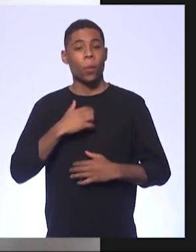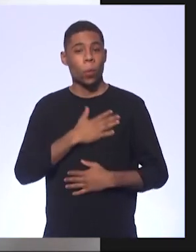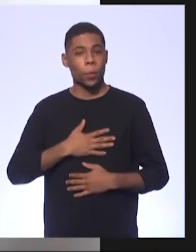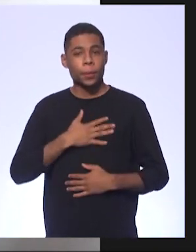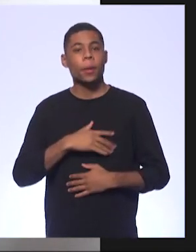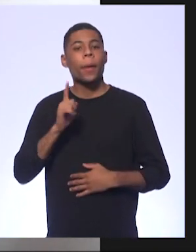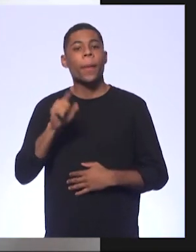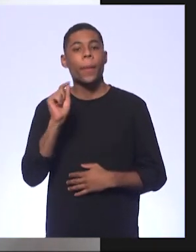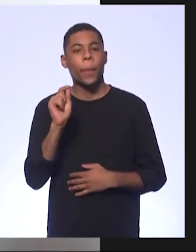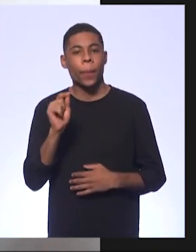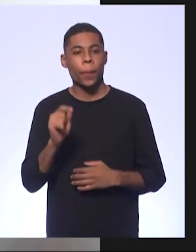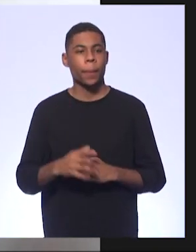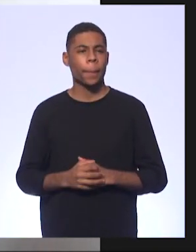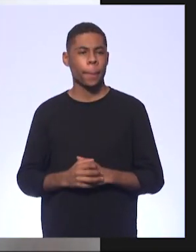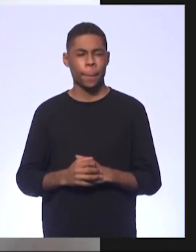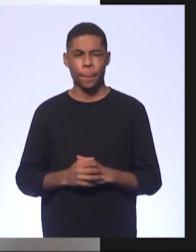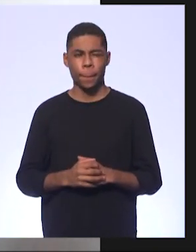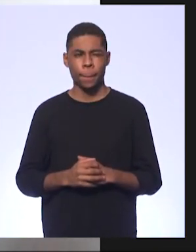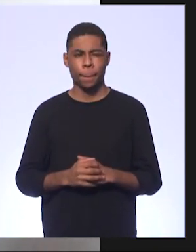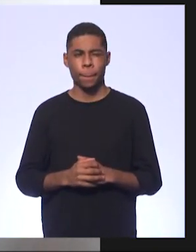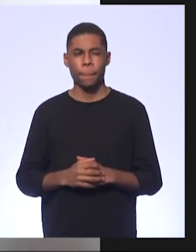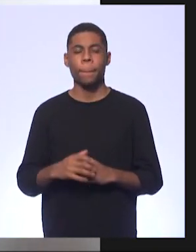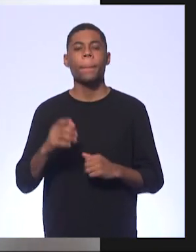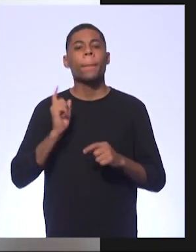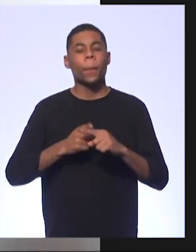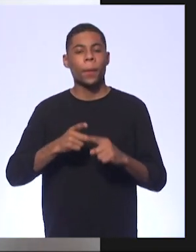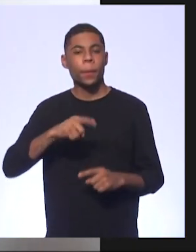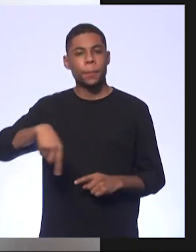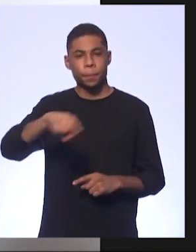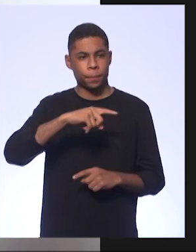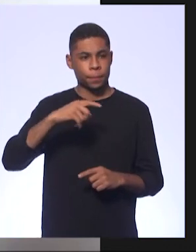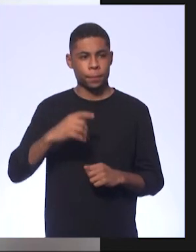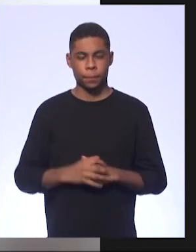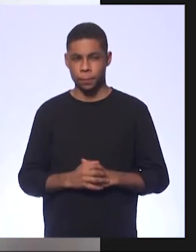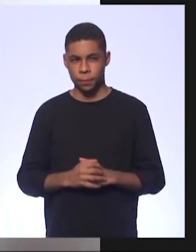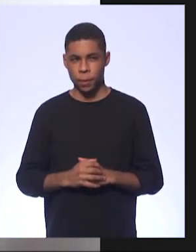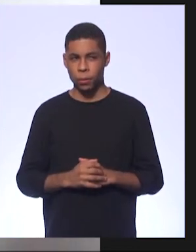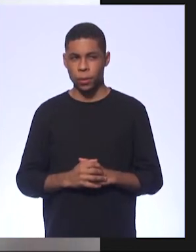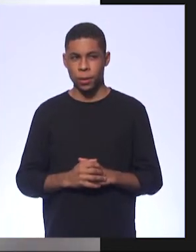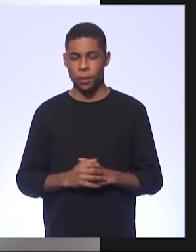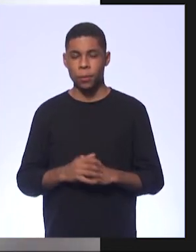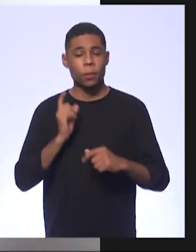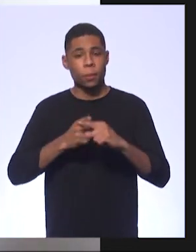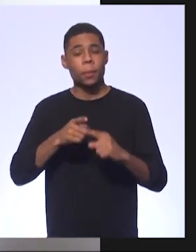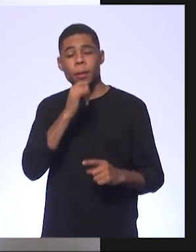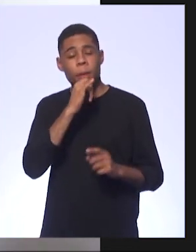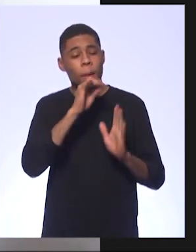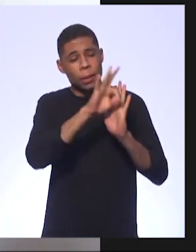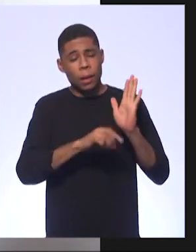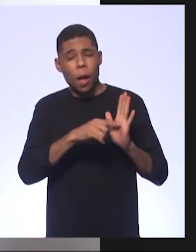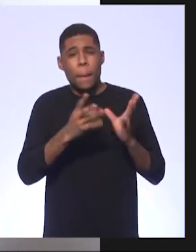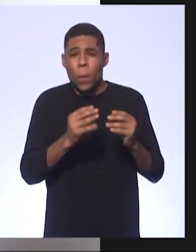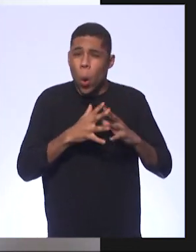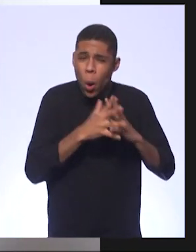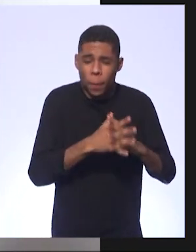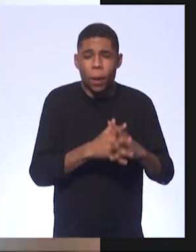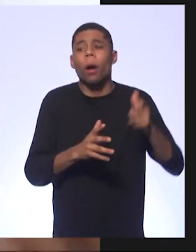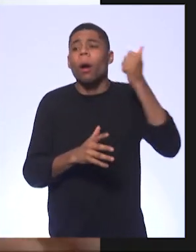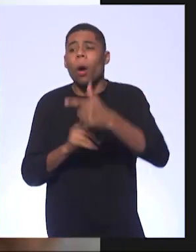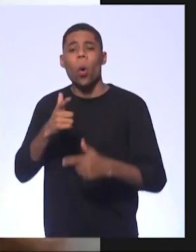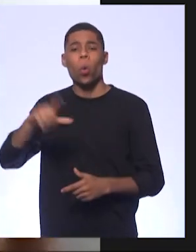primeiro, seleção de textos. A pessoa vai falar, por que aqui em Marília o texto é tão mais complicado do que do outro?